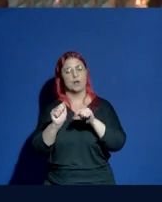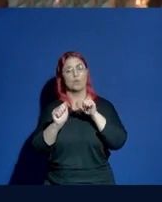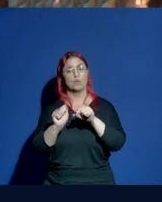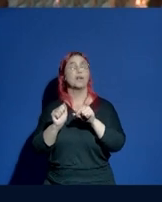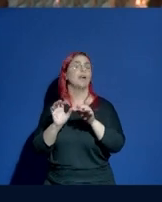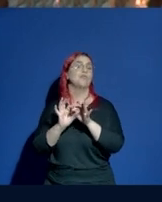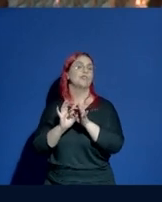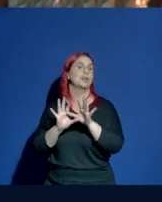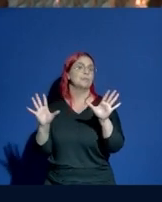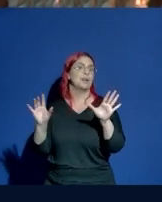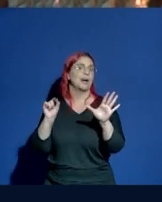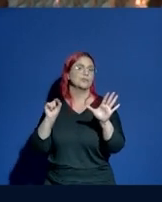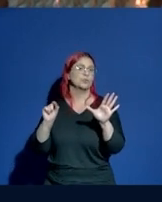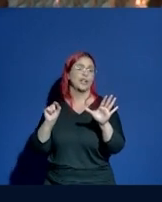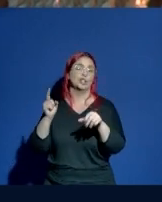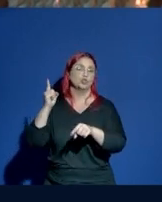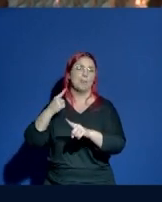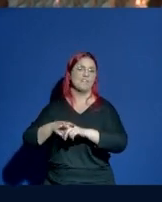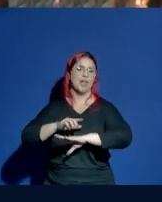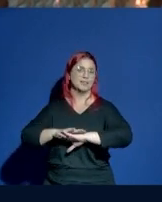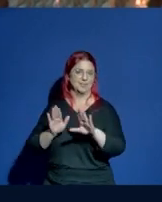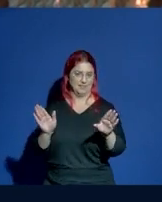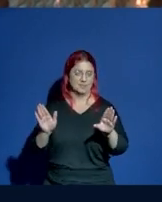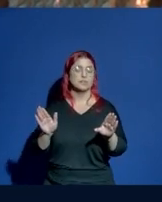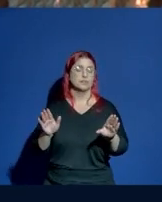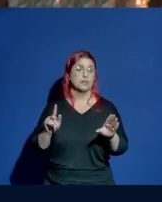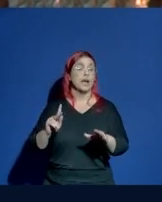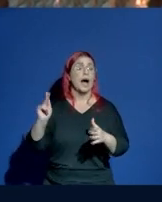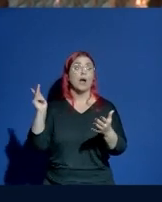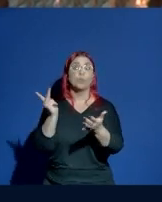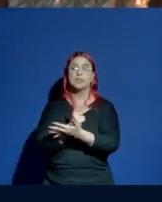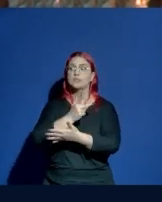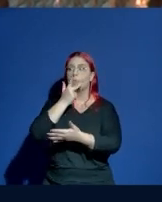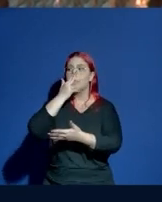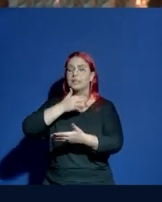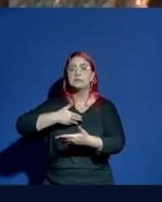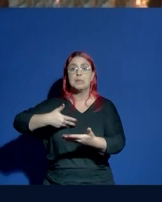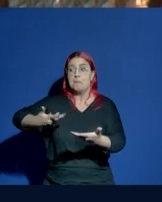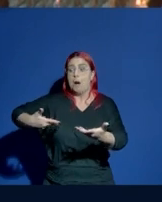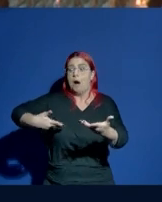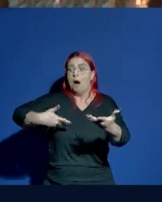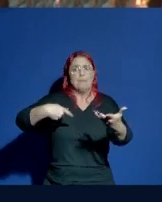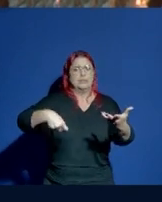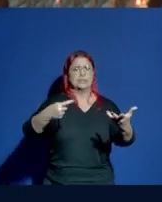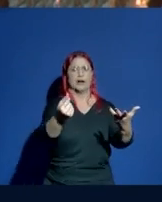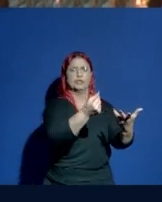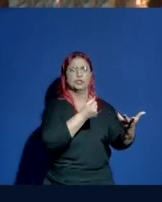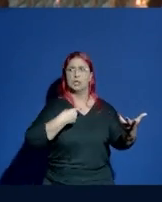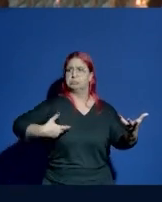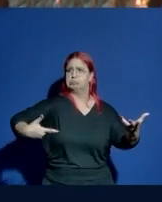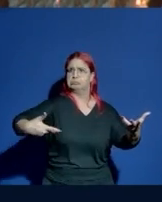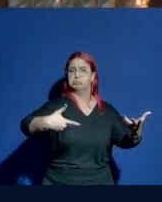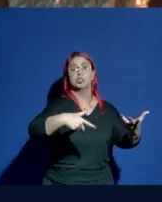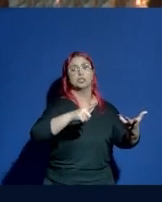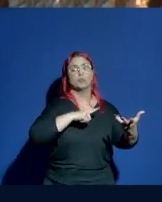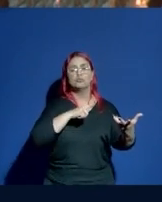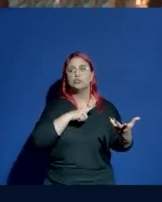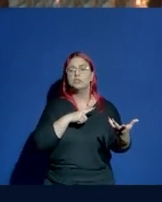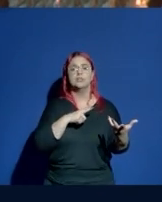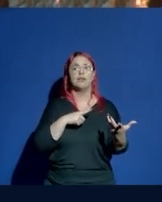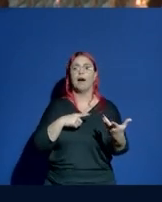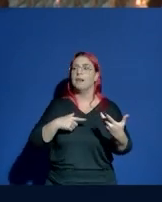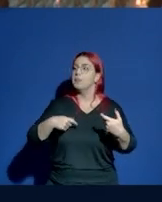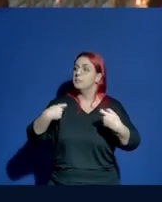liberado quase todo ele numa única tranxe e isso ocas uma corrida pelo dinheiro então havia uma demanda muito